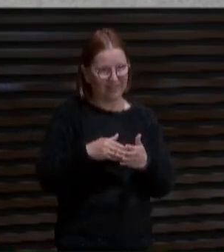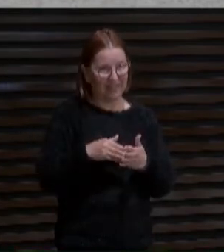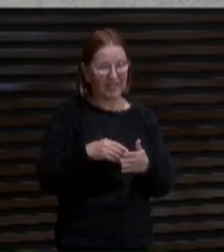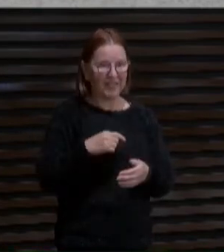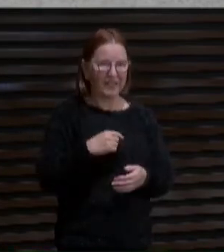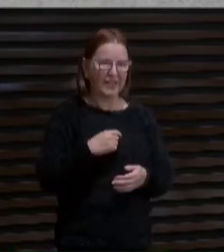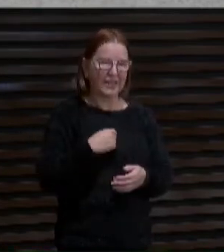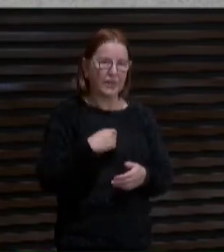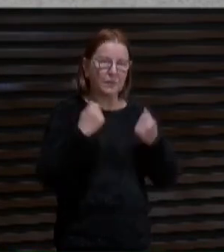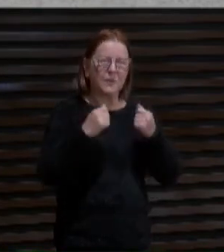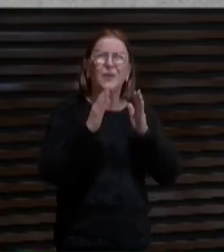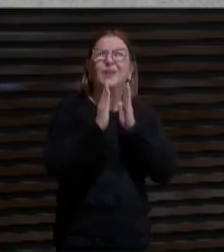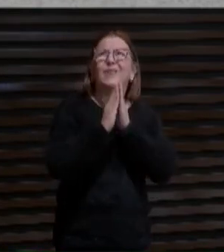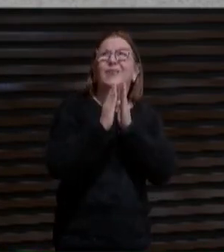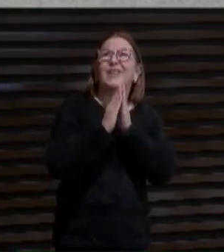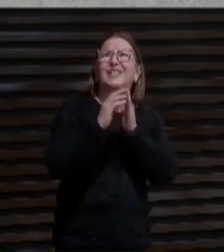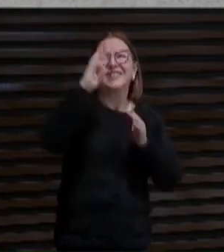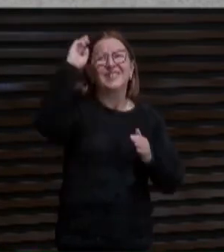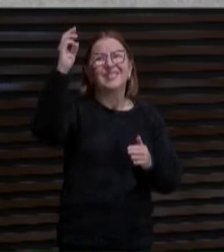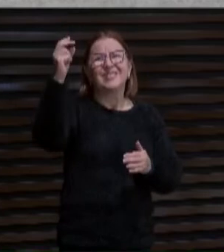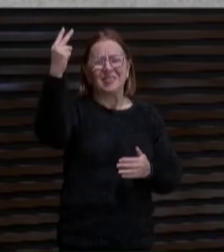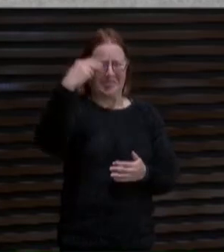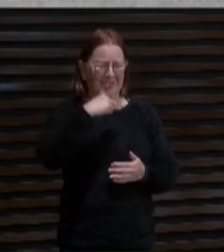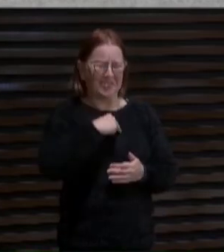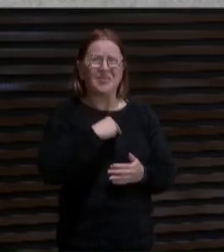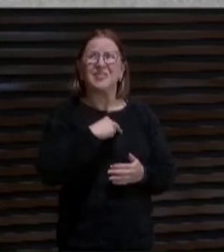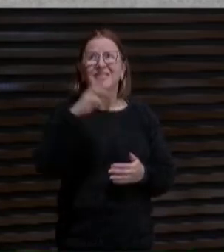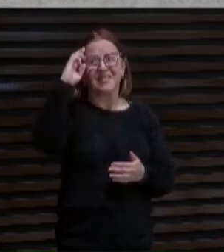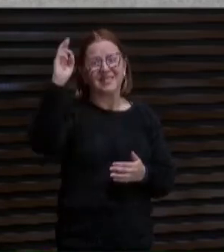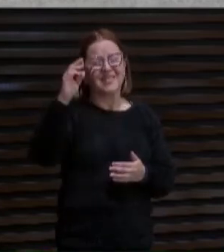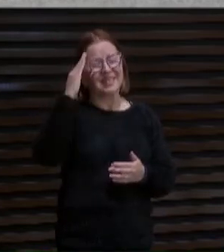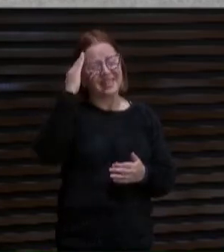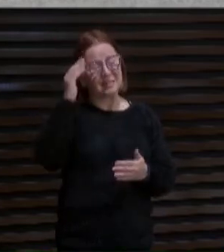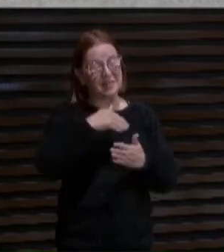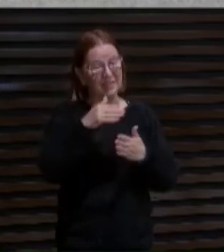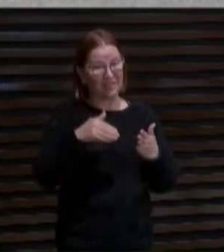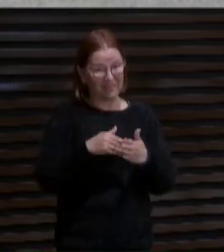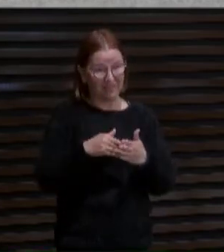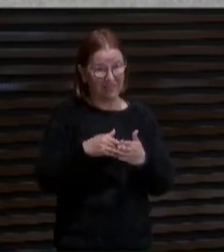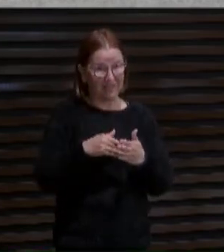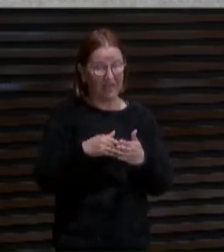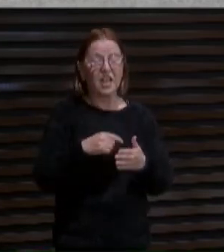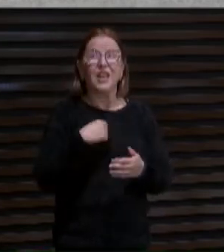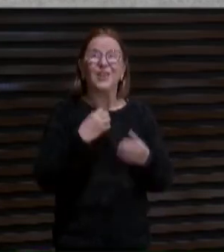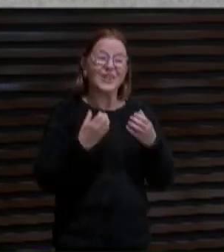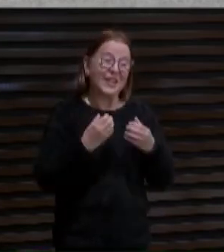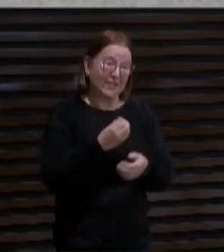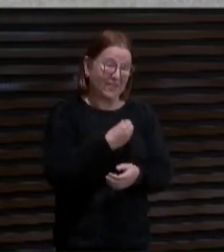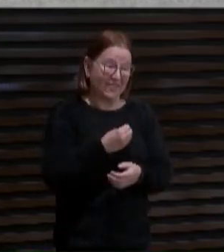e falar Senhor tu que me sonda só que conhece o senhor que sabe tudo Senhor eu quero viver uma vida que te glorifique